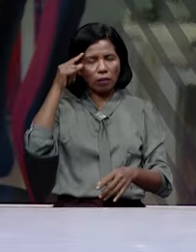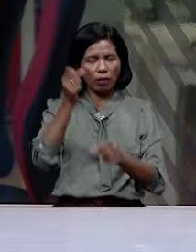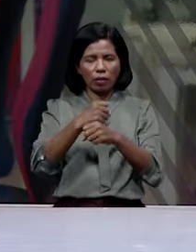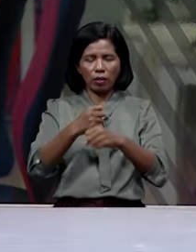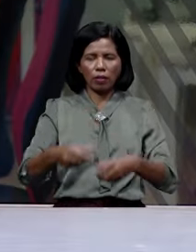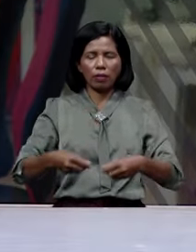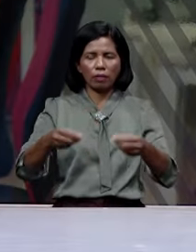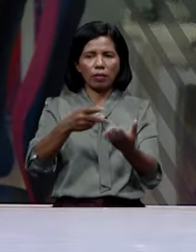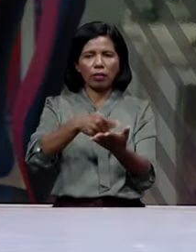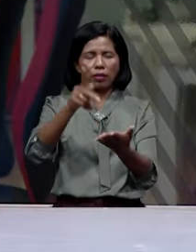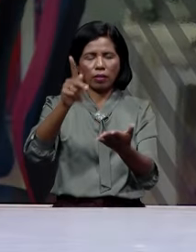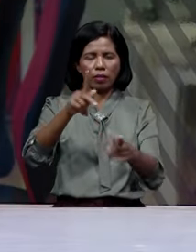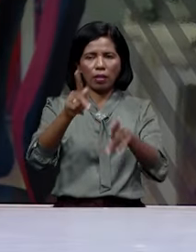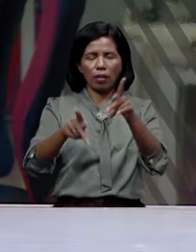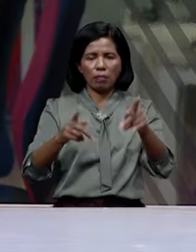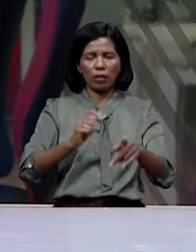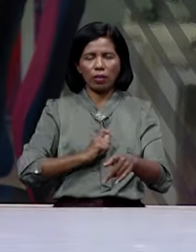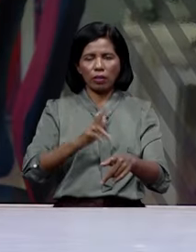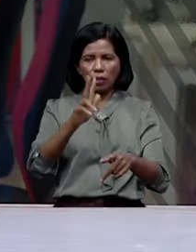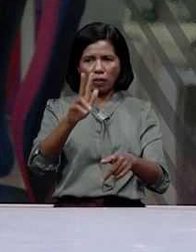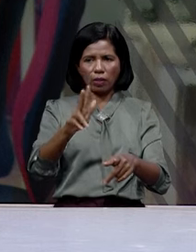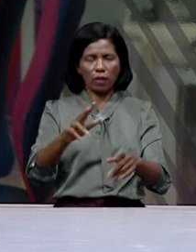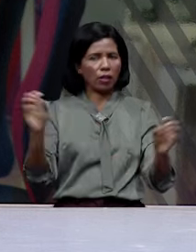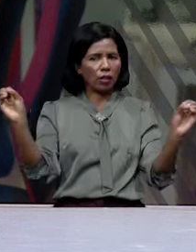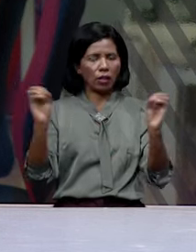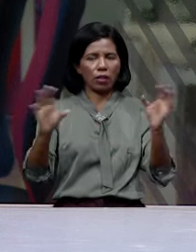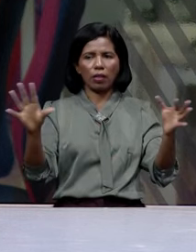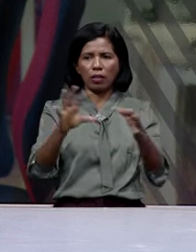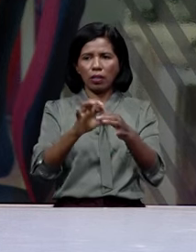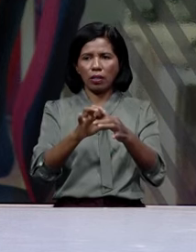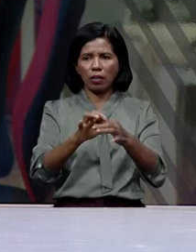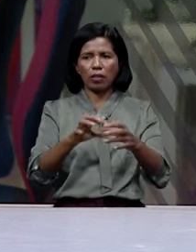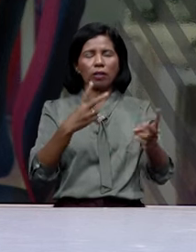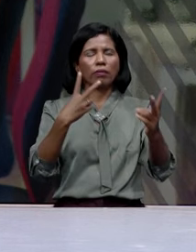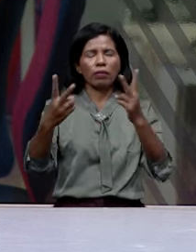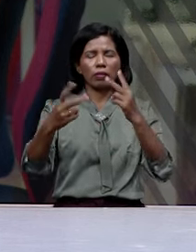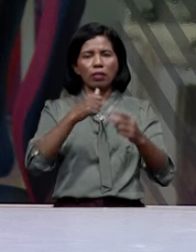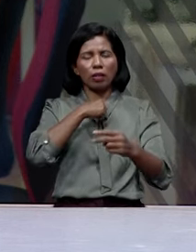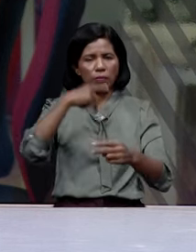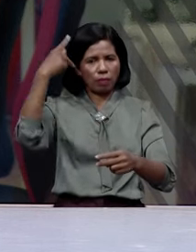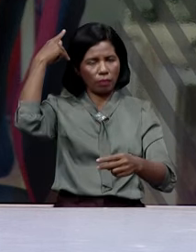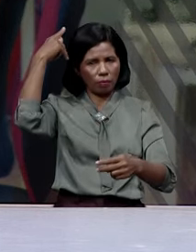despesa administrativa para a comunidade e a taxa tolo, lá e a ligação com a visita Santo Padre.